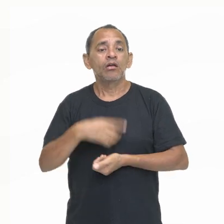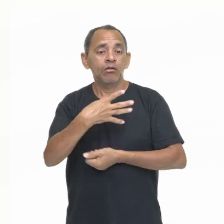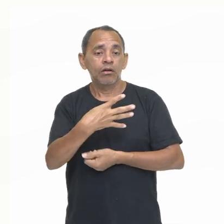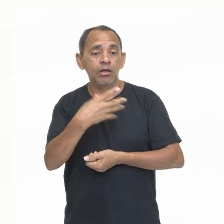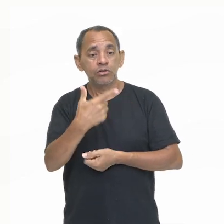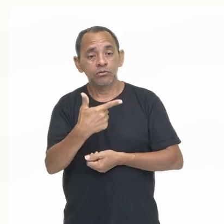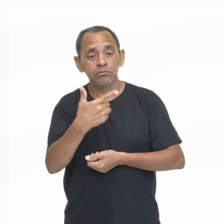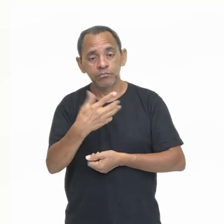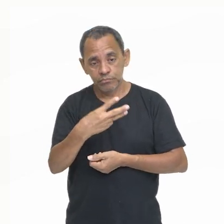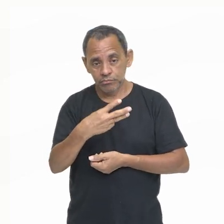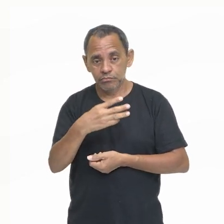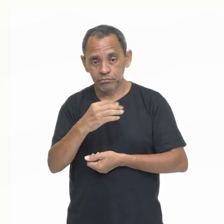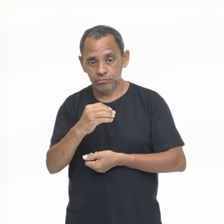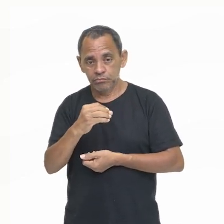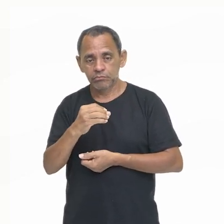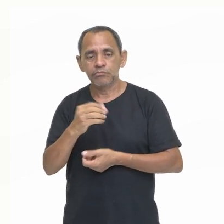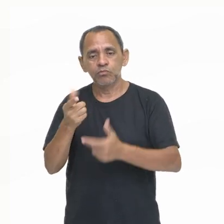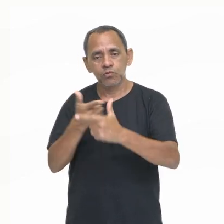então